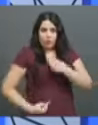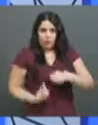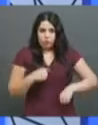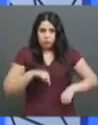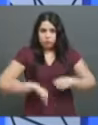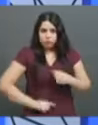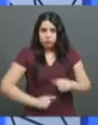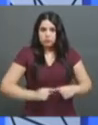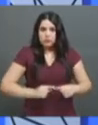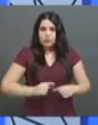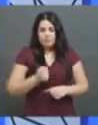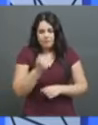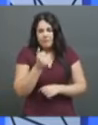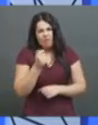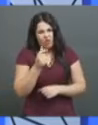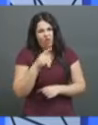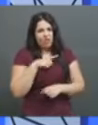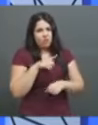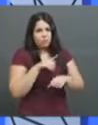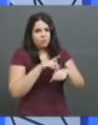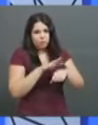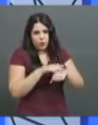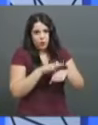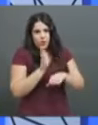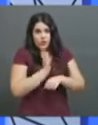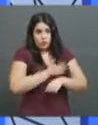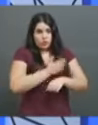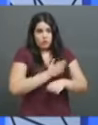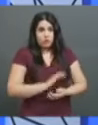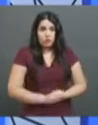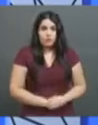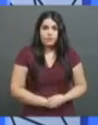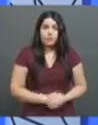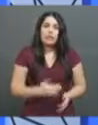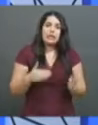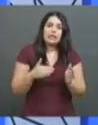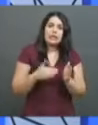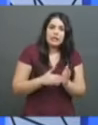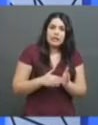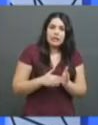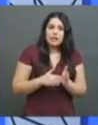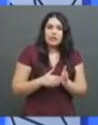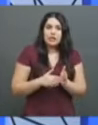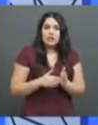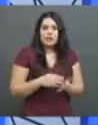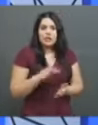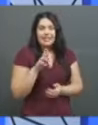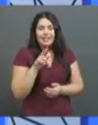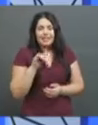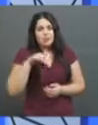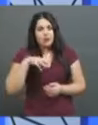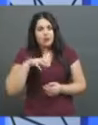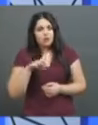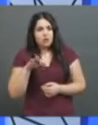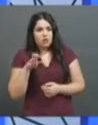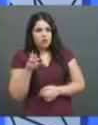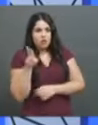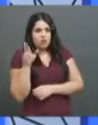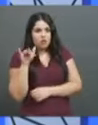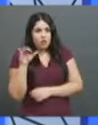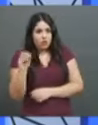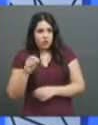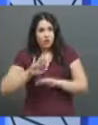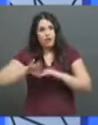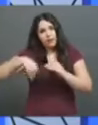bem menos chance de ter doença cardíaca até atingir a fase do climatério. Dali em diante, ela